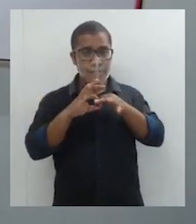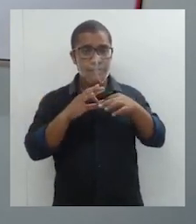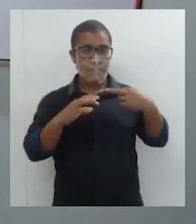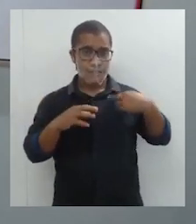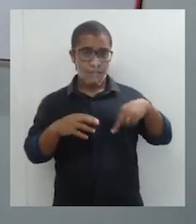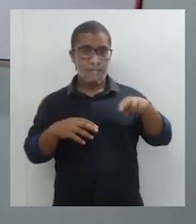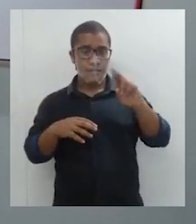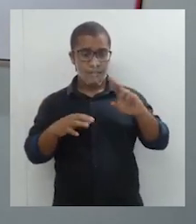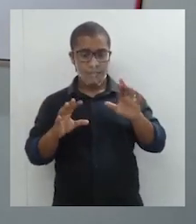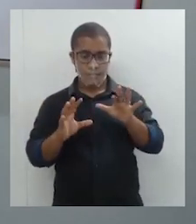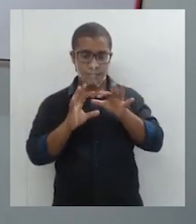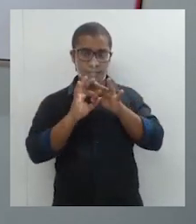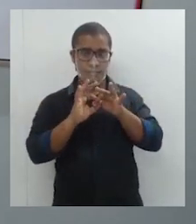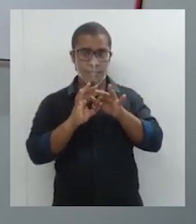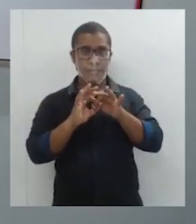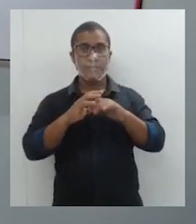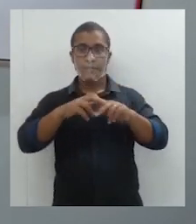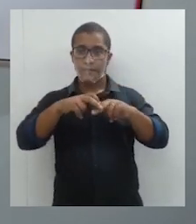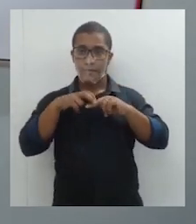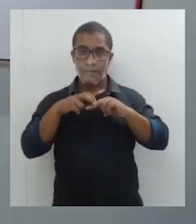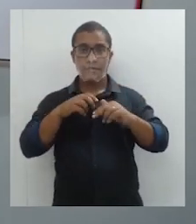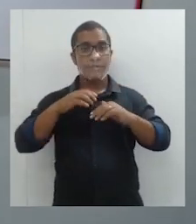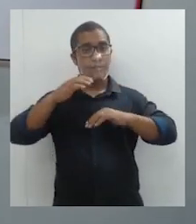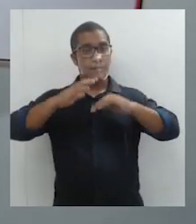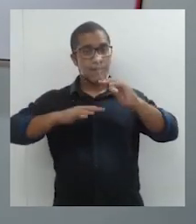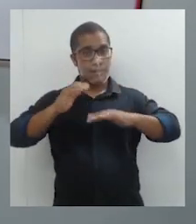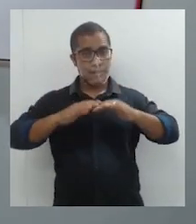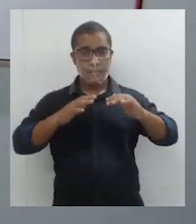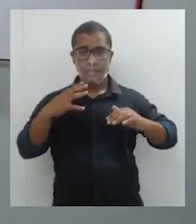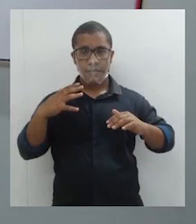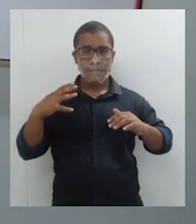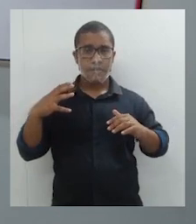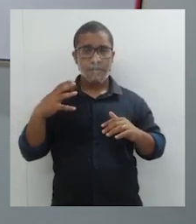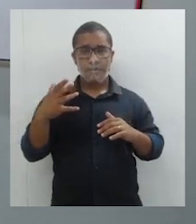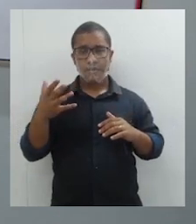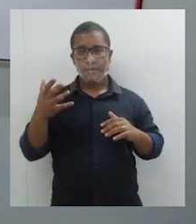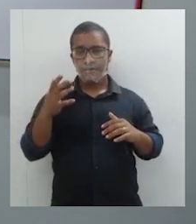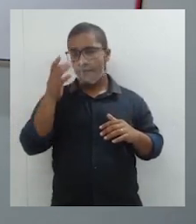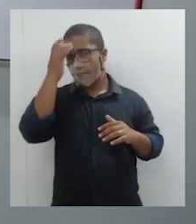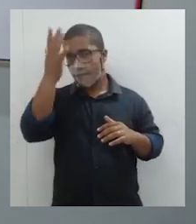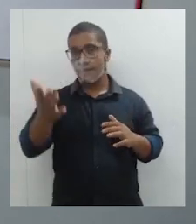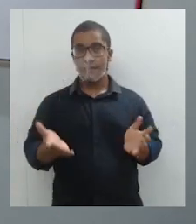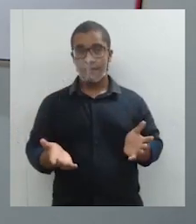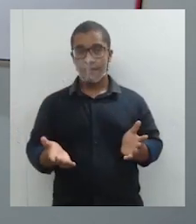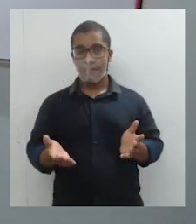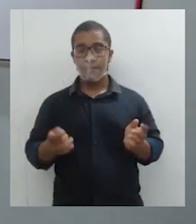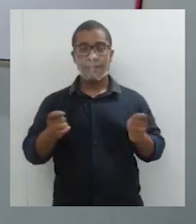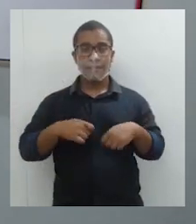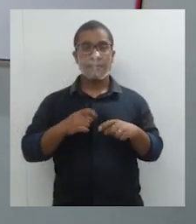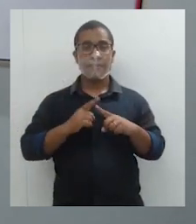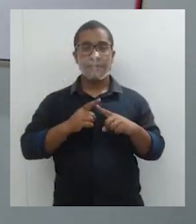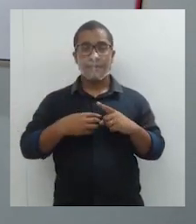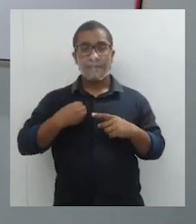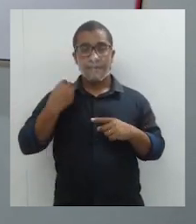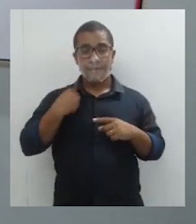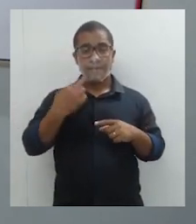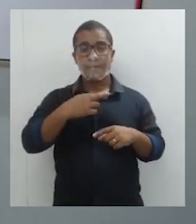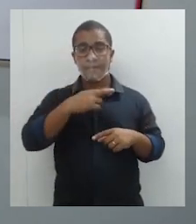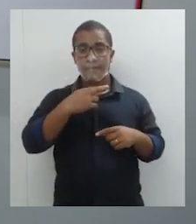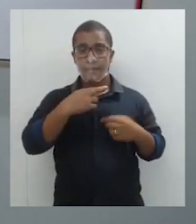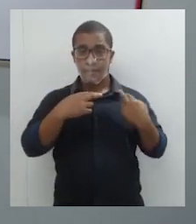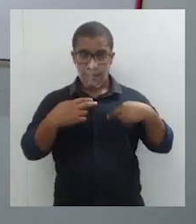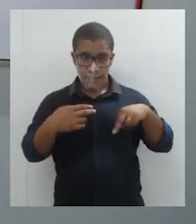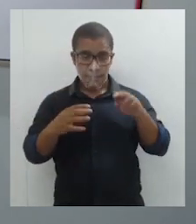de religiosidade É por isso Rap Cidade a vida na aldeia certo Olha aí a religião faz parte